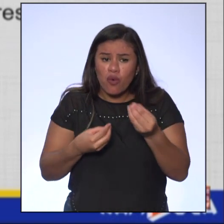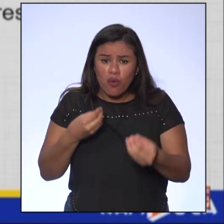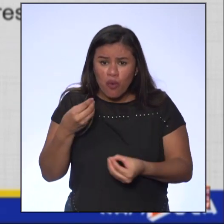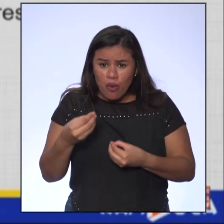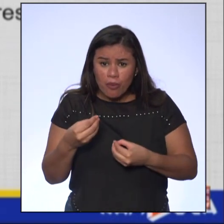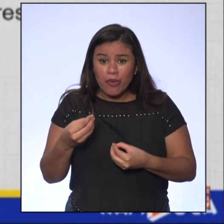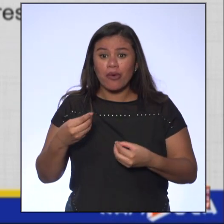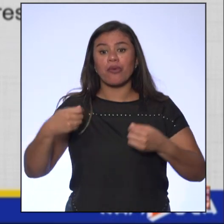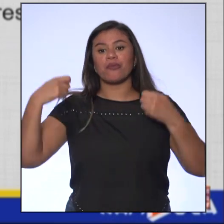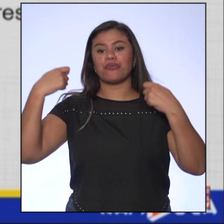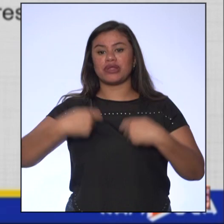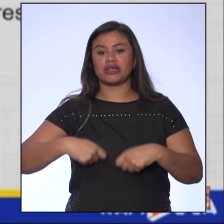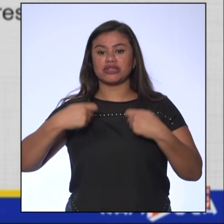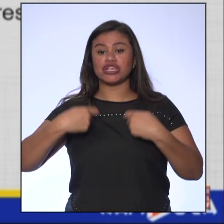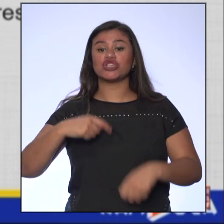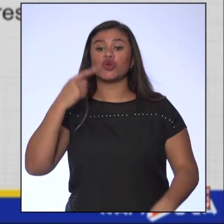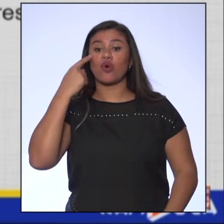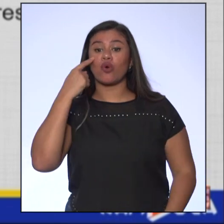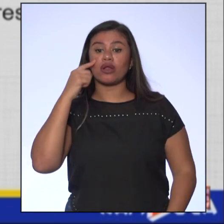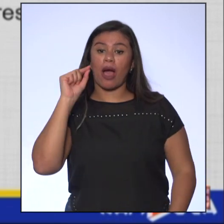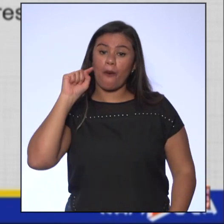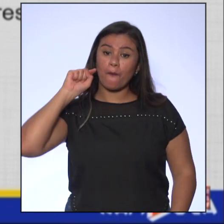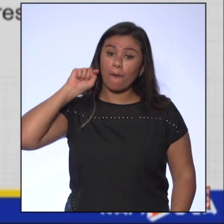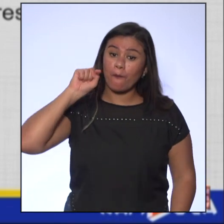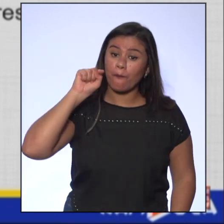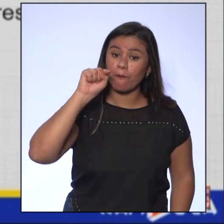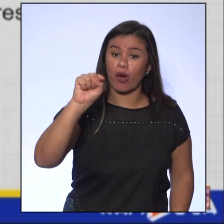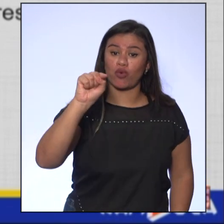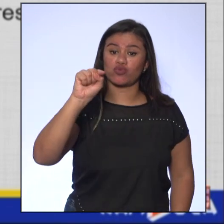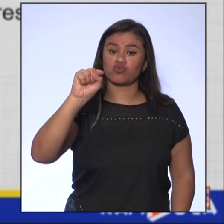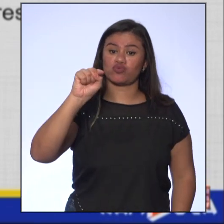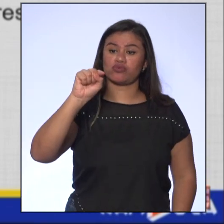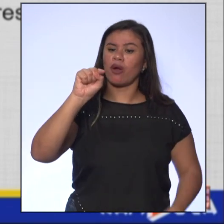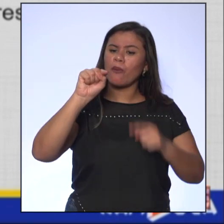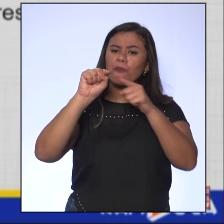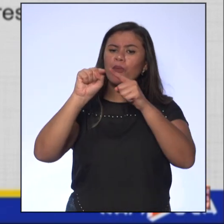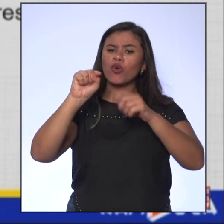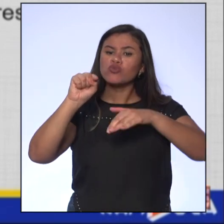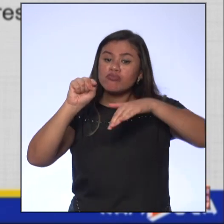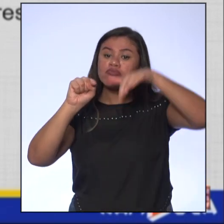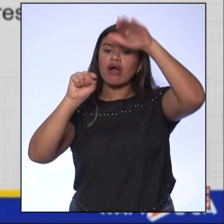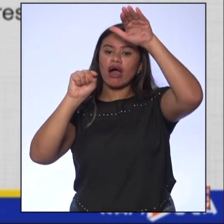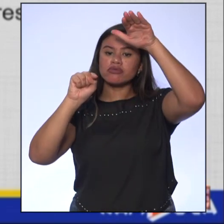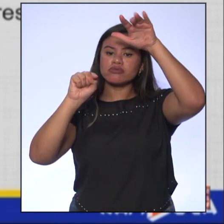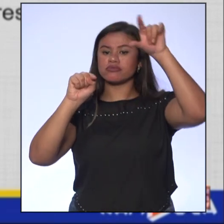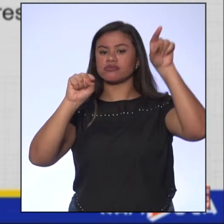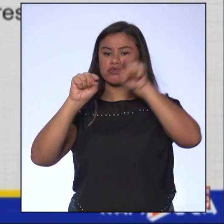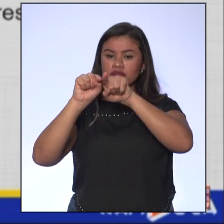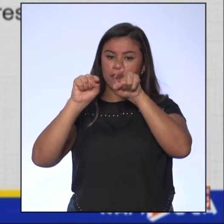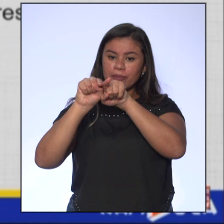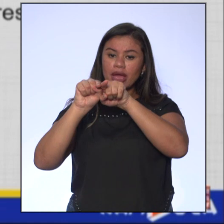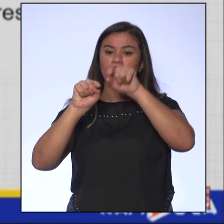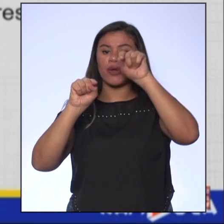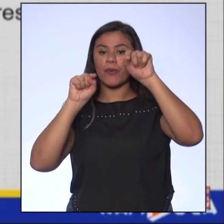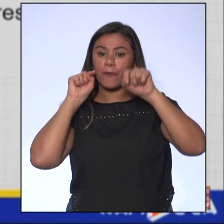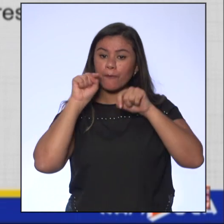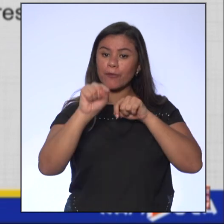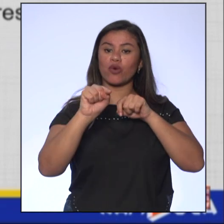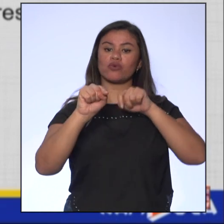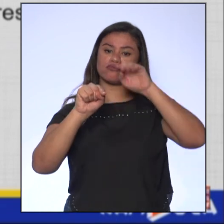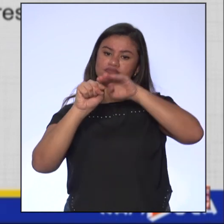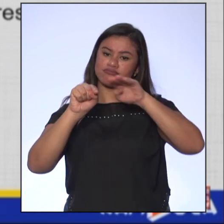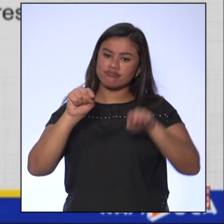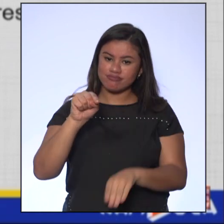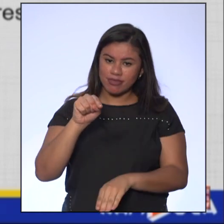aonde é que você tem o ponto mais baixo e o ponto mais alto do gráfico. Venha cá, o ponto mais